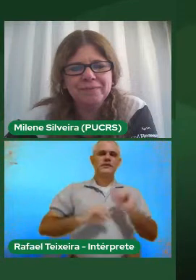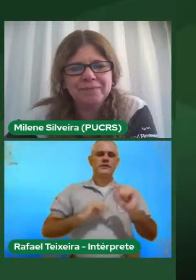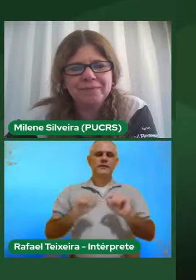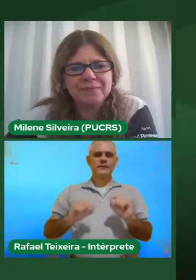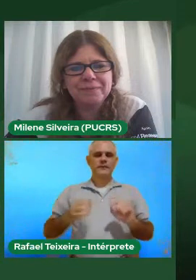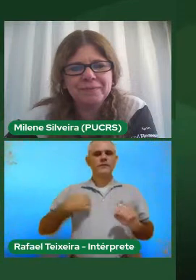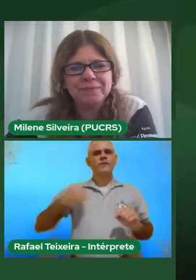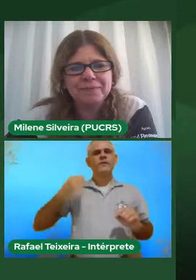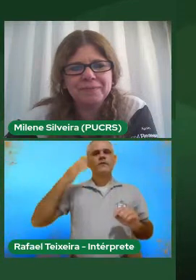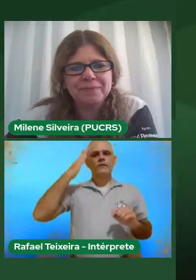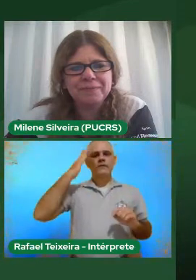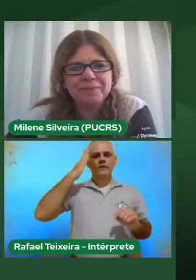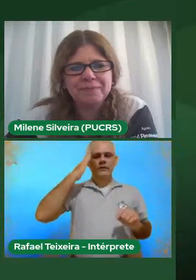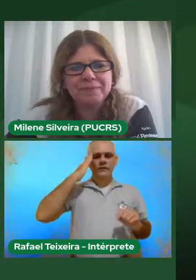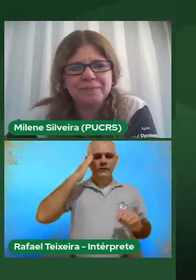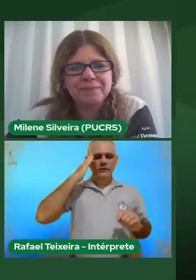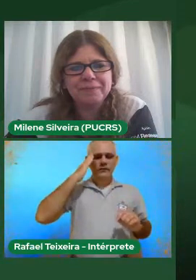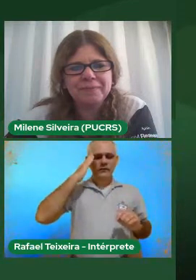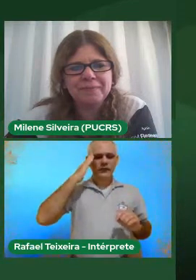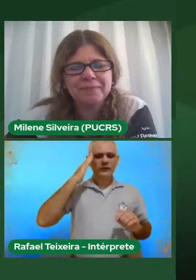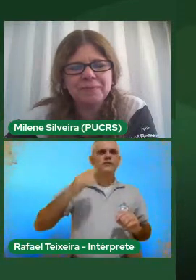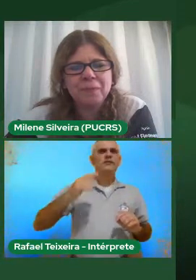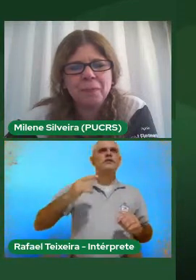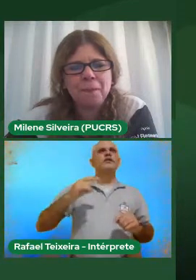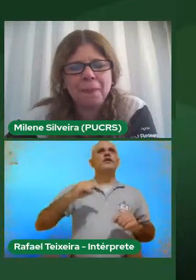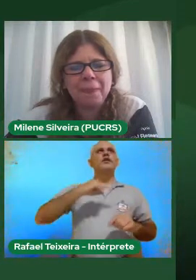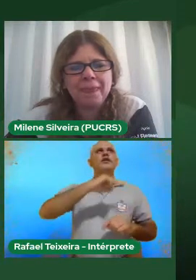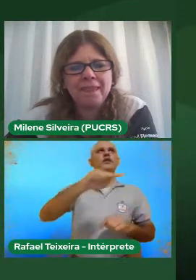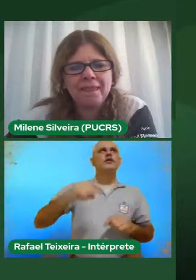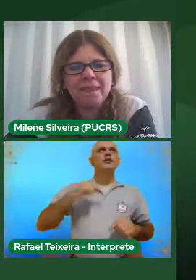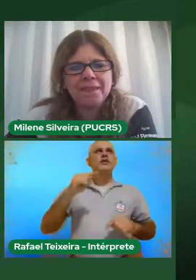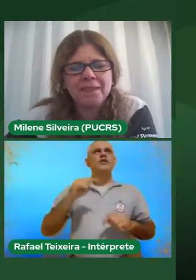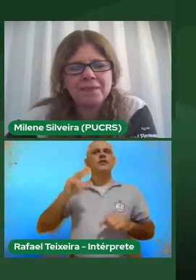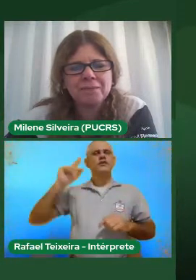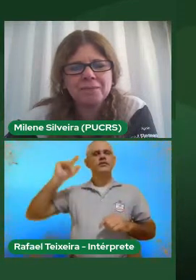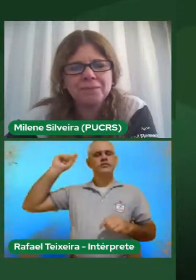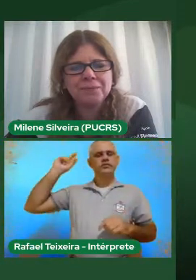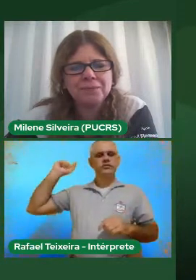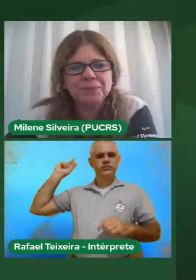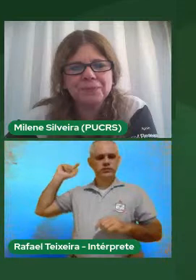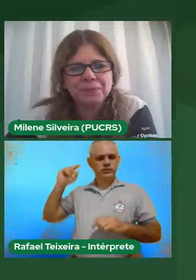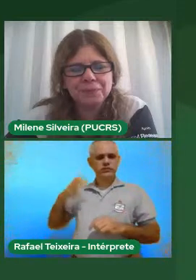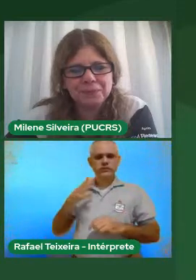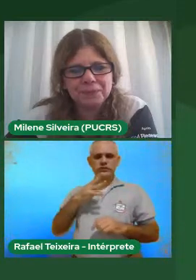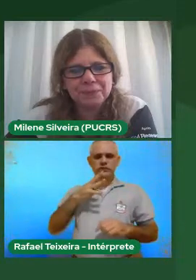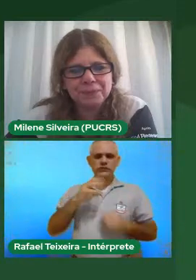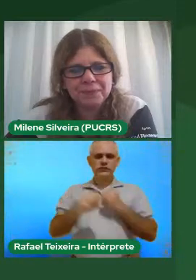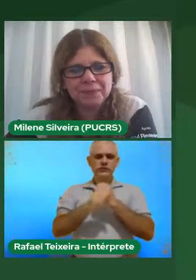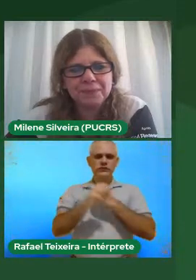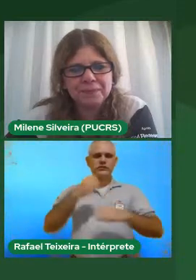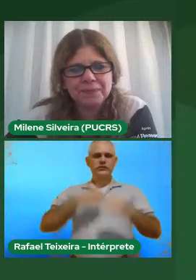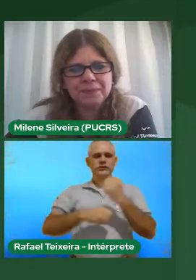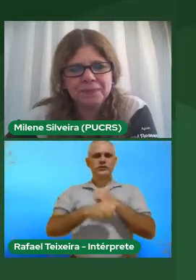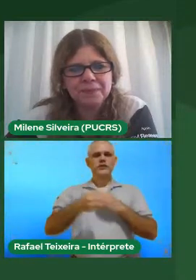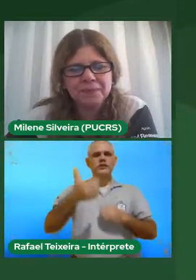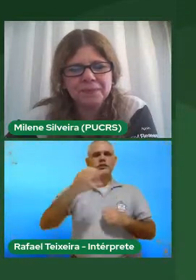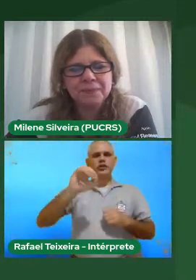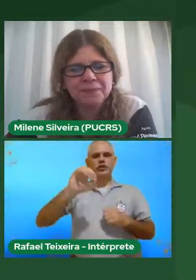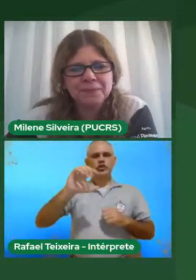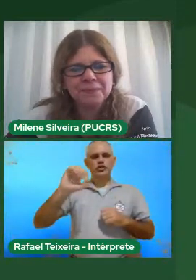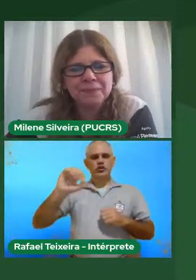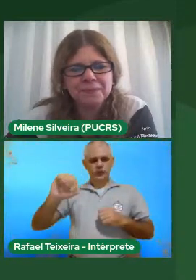nos IHCs nos anos 2000 e 2001, mas o que vem à minha memória é o IHC em 2006, lá em